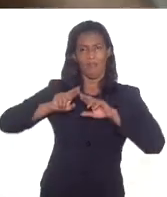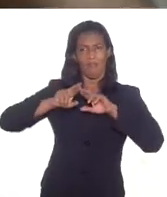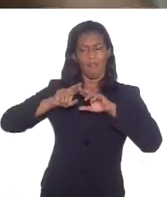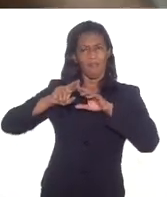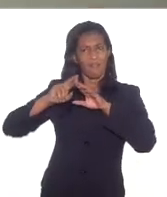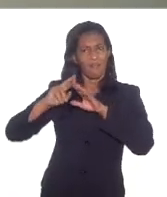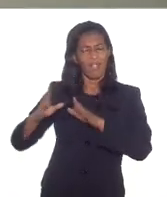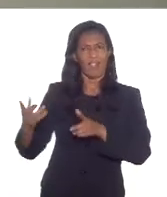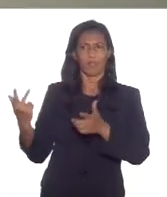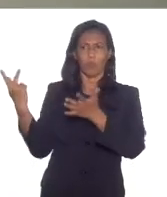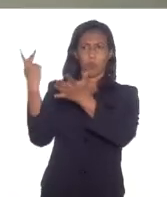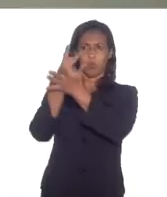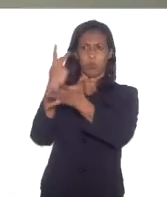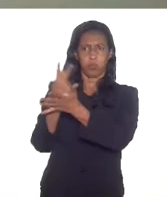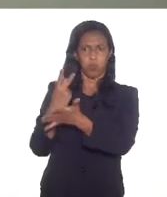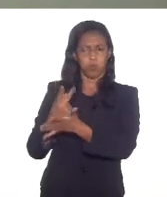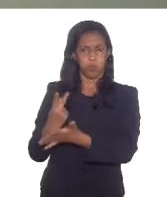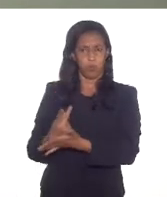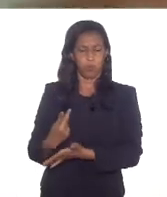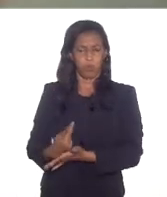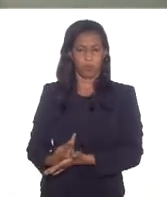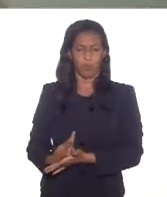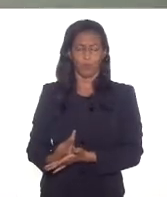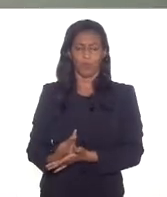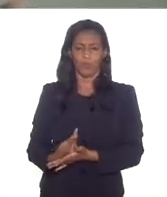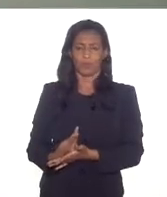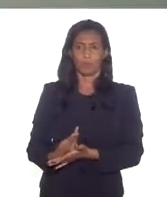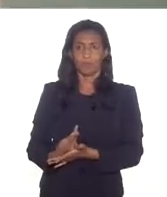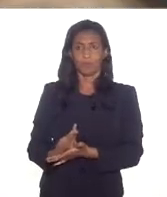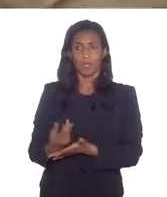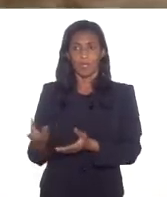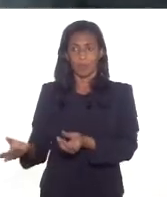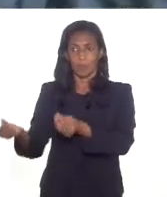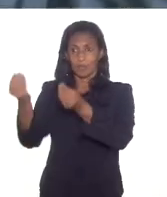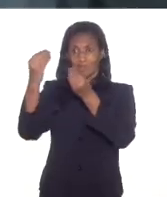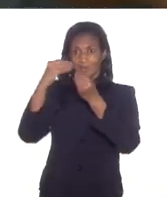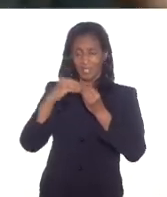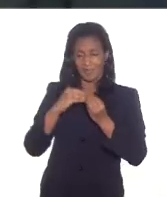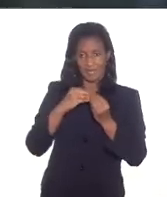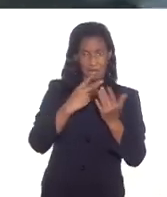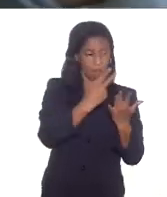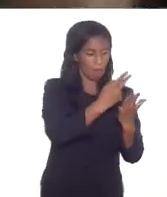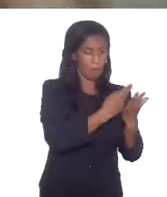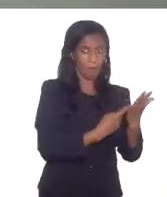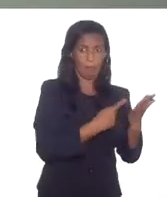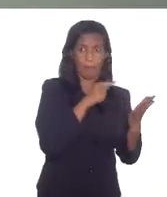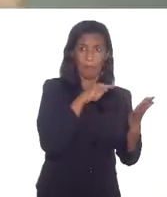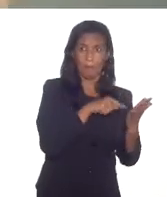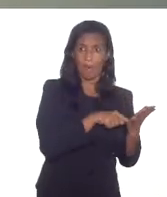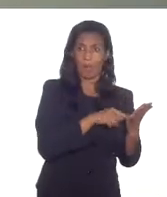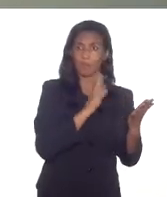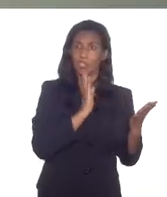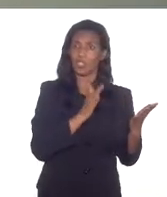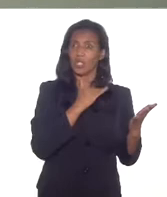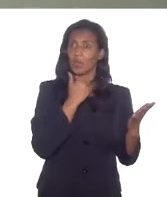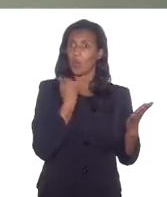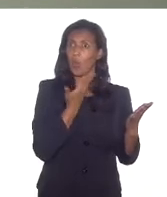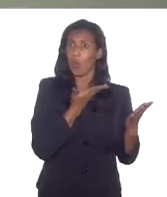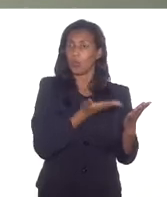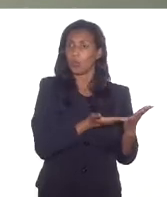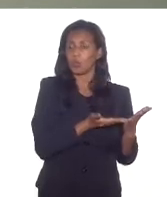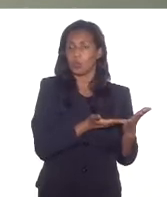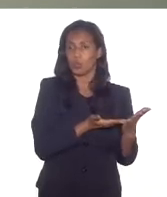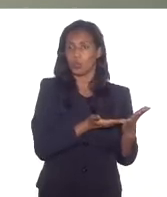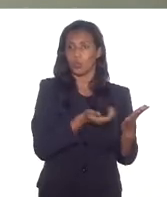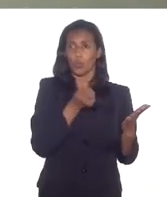de ilegalidade, e vamos trazer para a pauta refis que já estão mortos e enterrados.